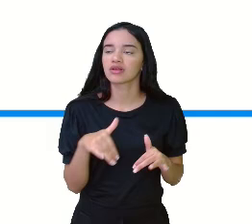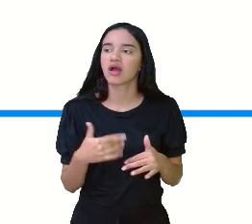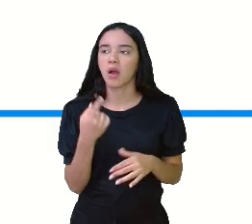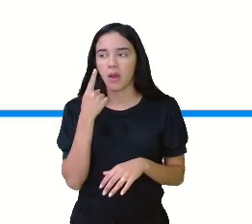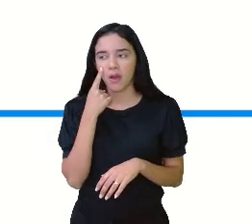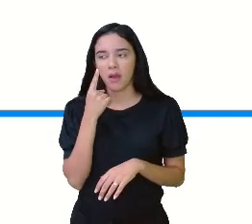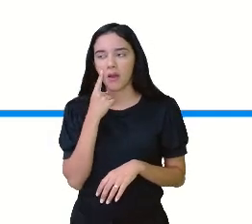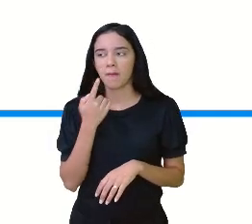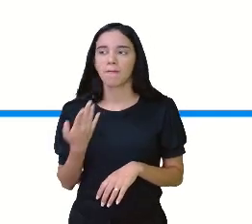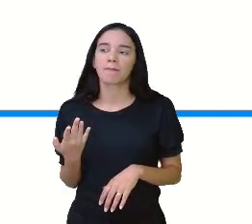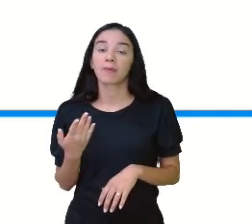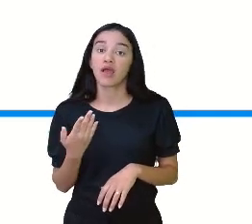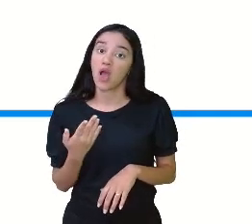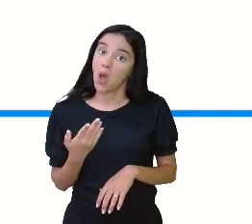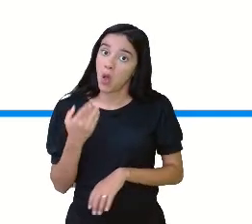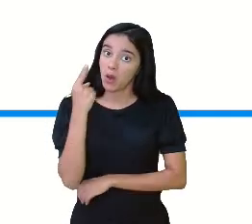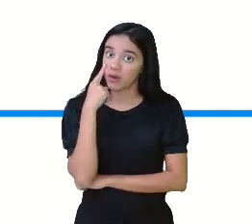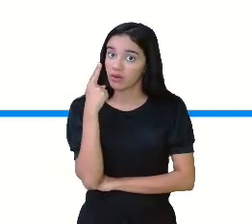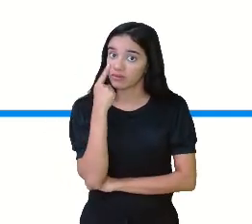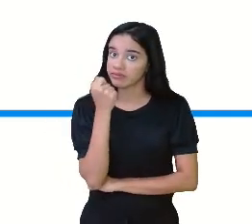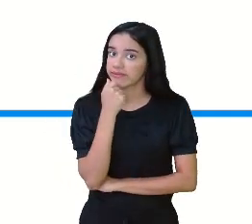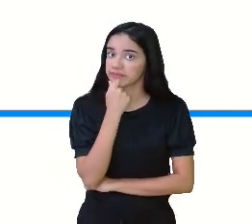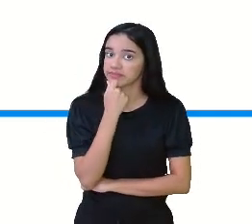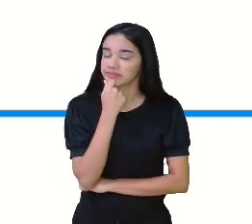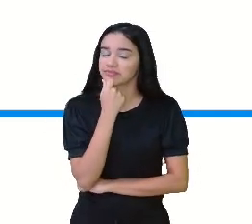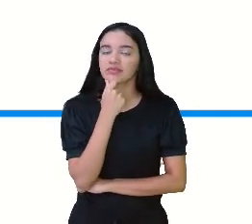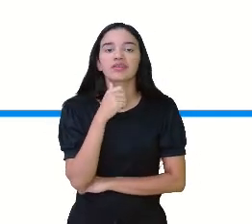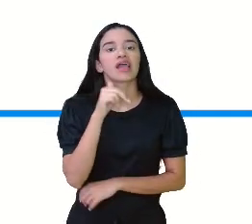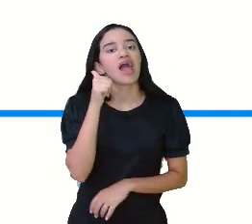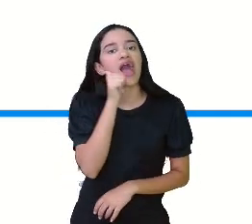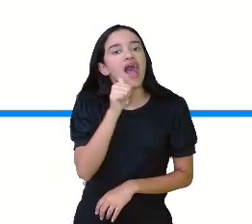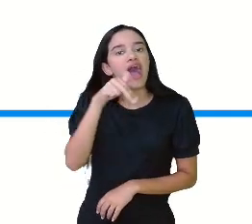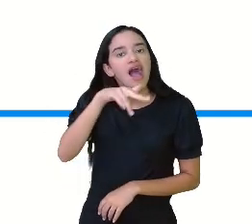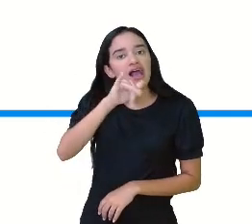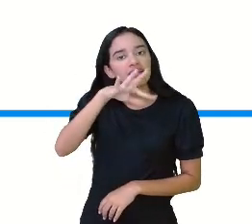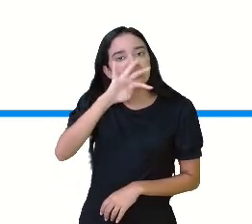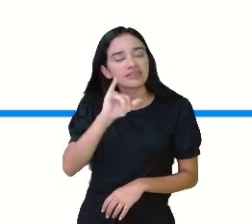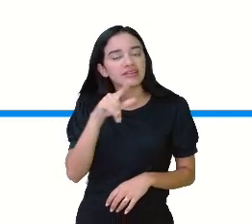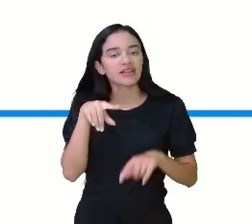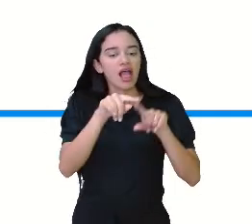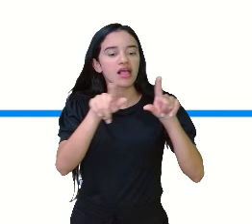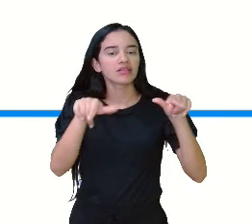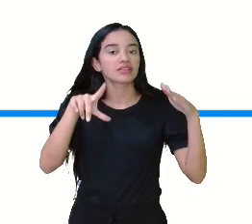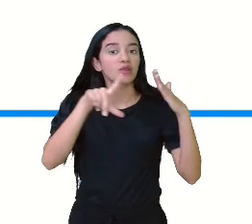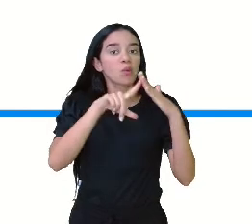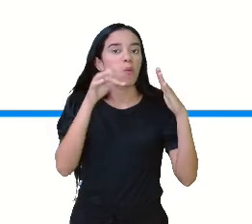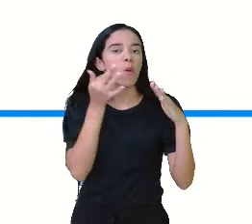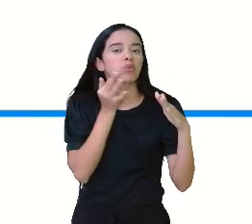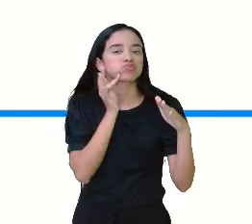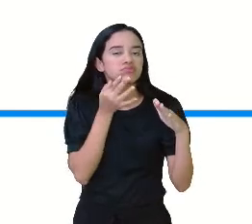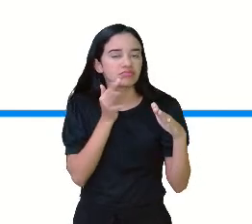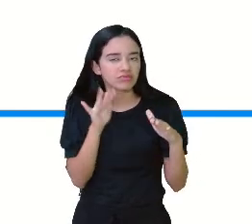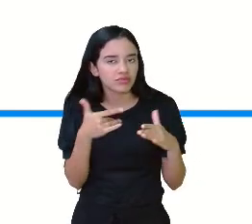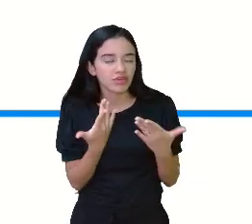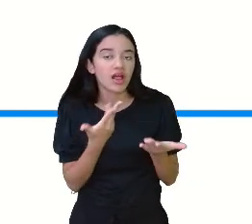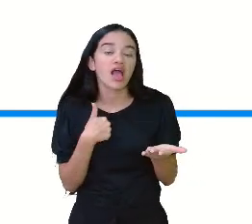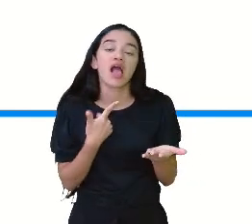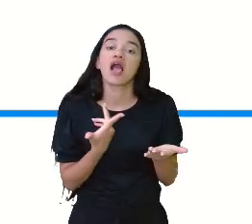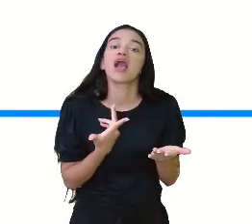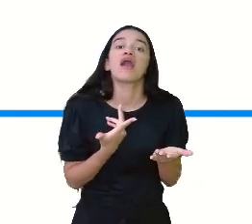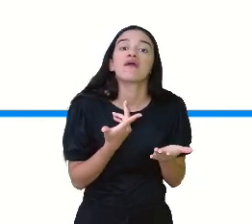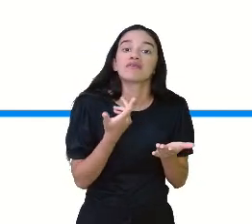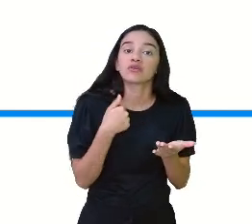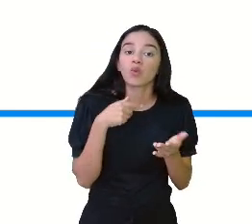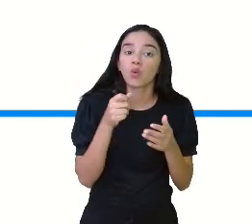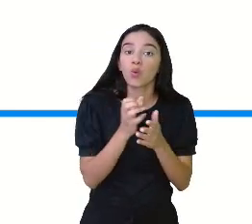é essa. Veja, Anitta tem uma quitanda e contou o dinheiro. Logo depois